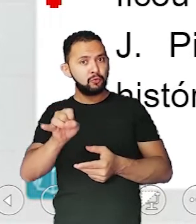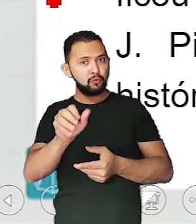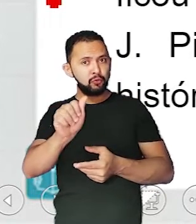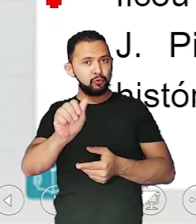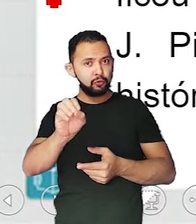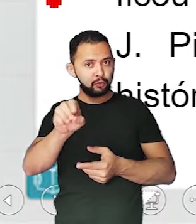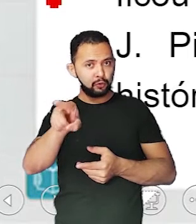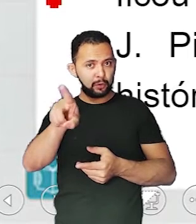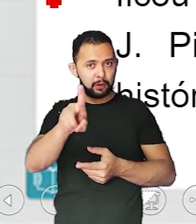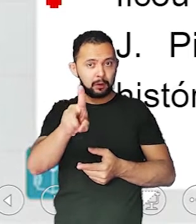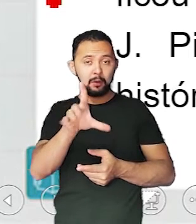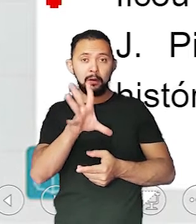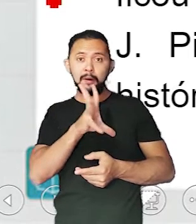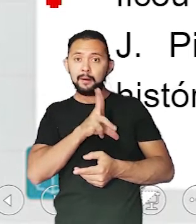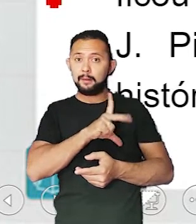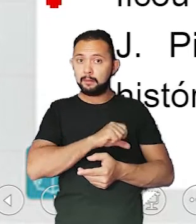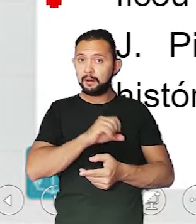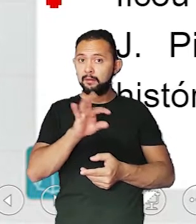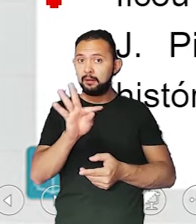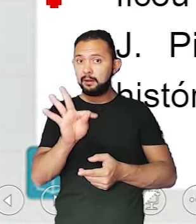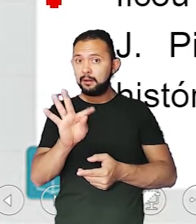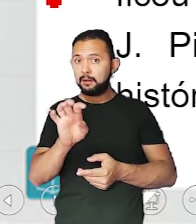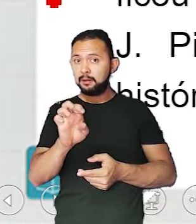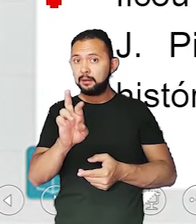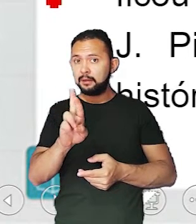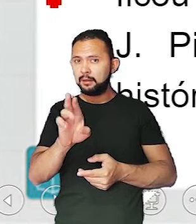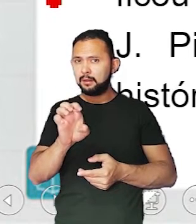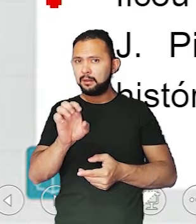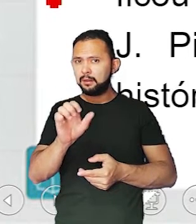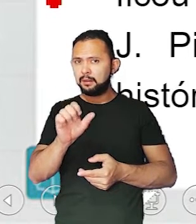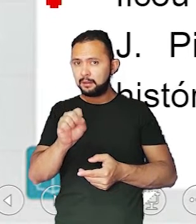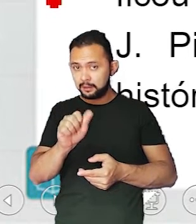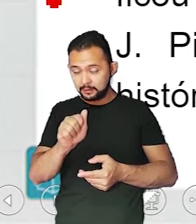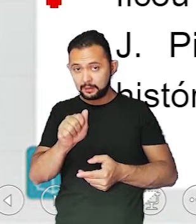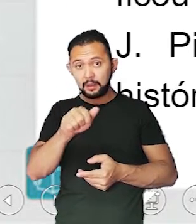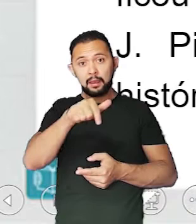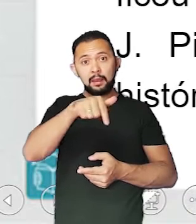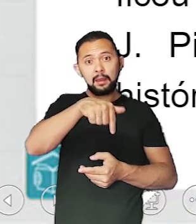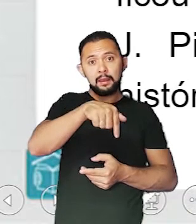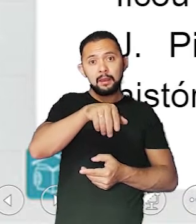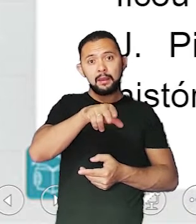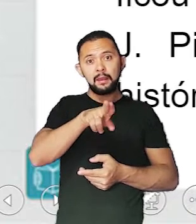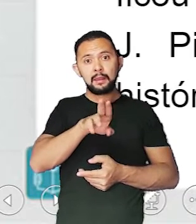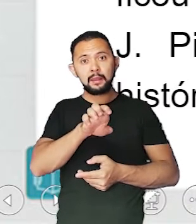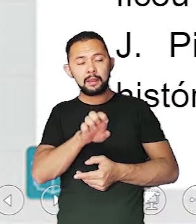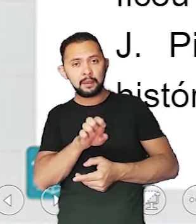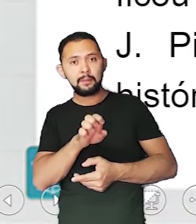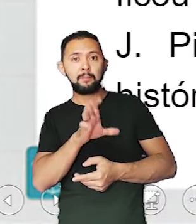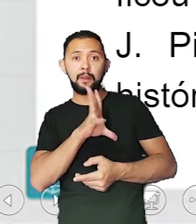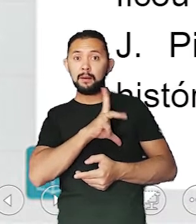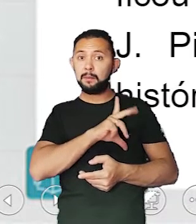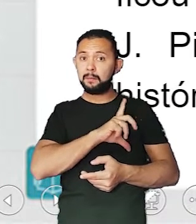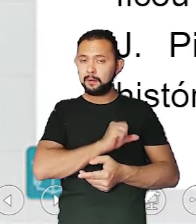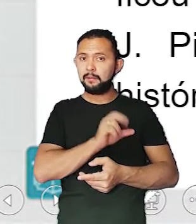temos aqui que amava Raimundo. Então muda somente aqui, mais ou menos, né? Quem são as pessoas que estão participando dessas frases?